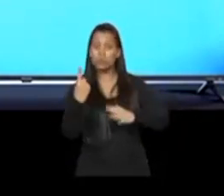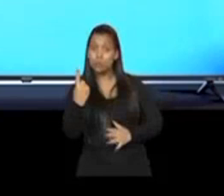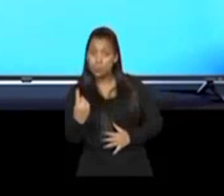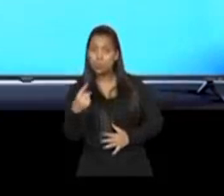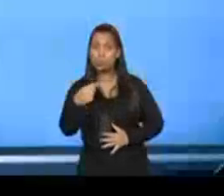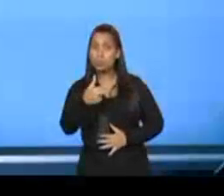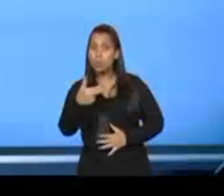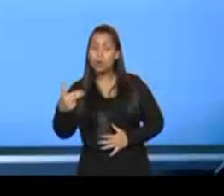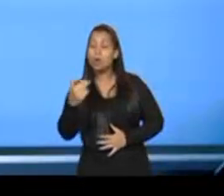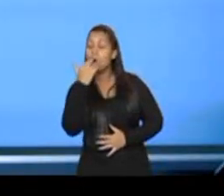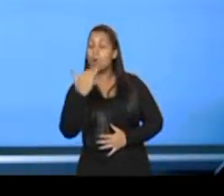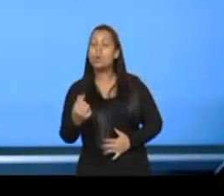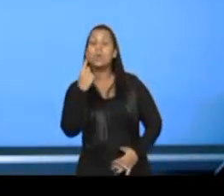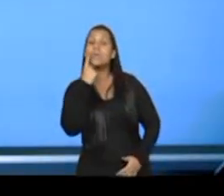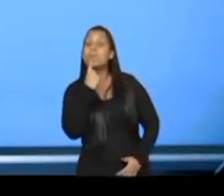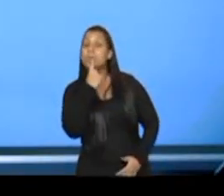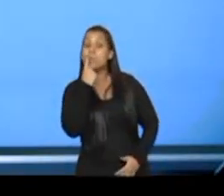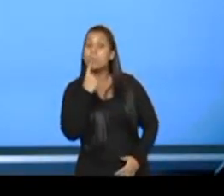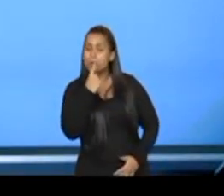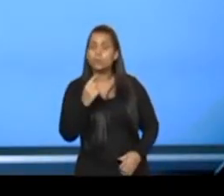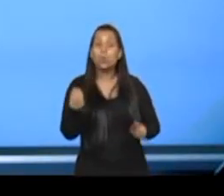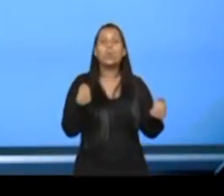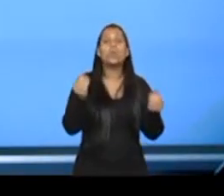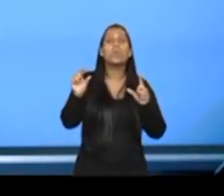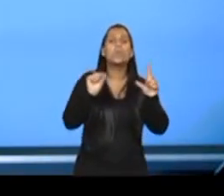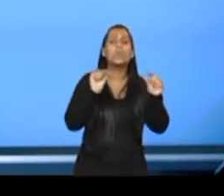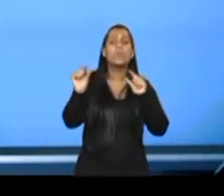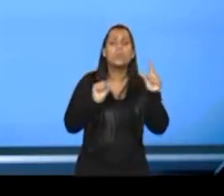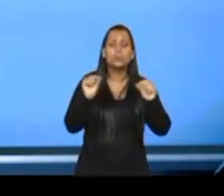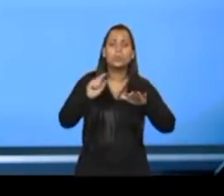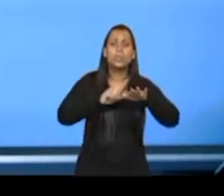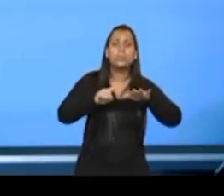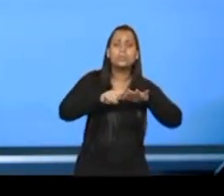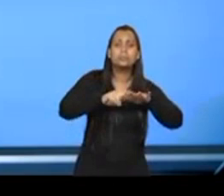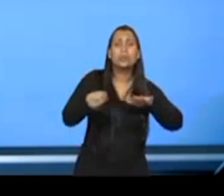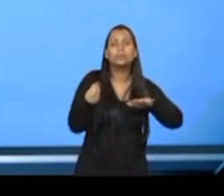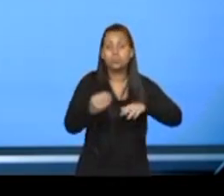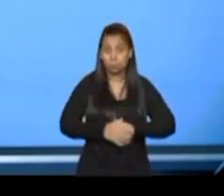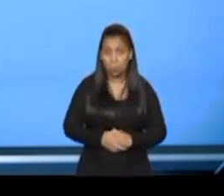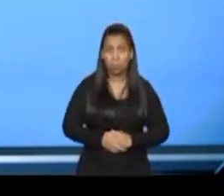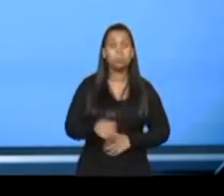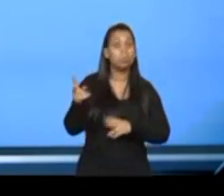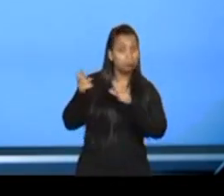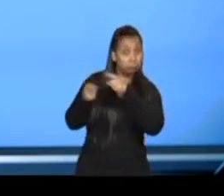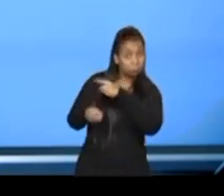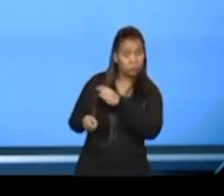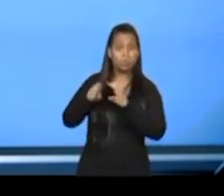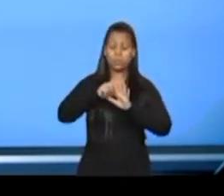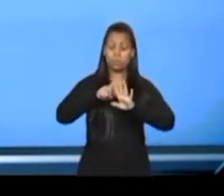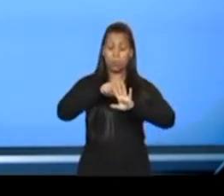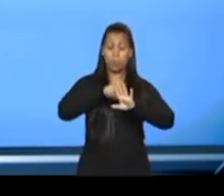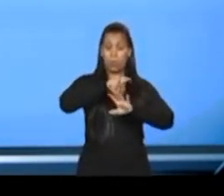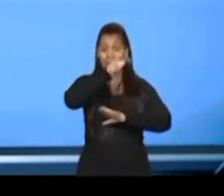batom. De quantas maneiras nós podemos fazer a escolha da cor do esmalte? Reparem que são 5